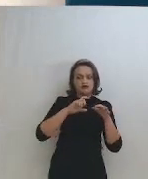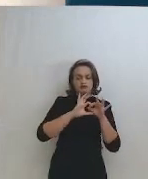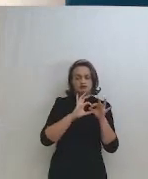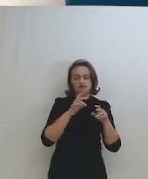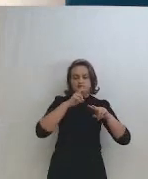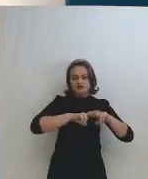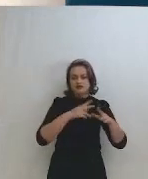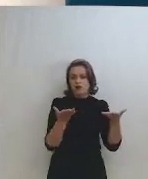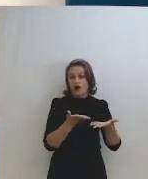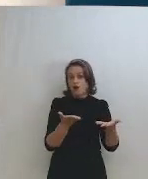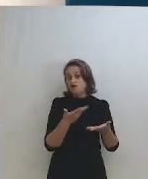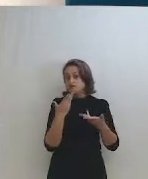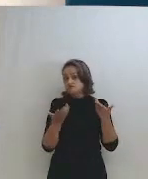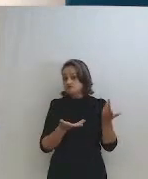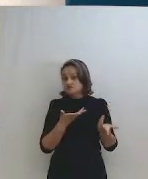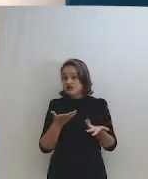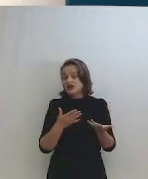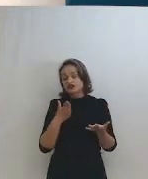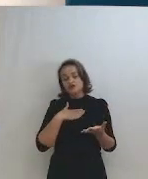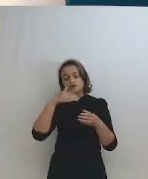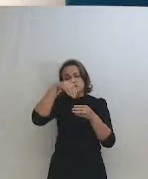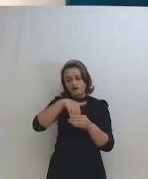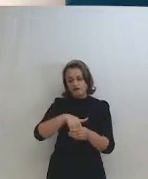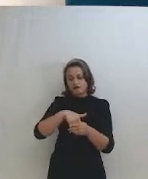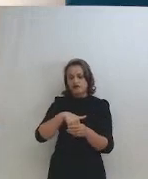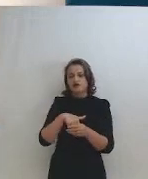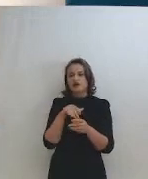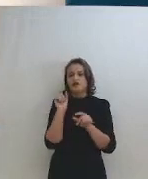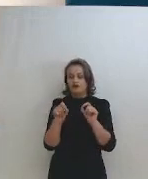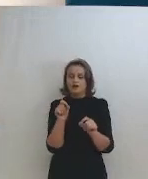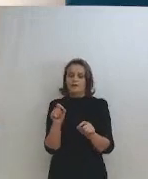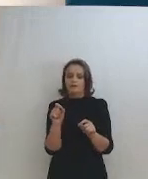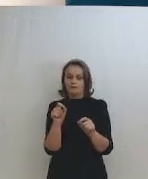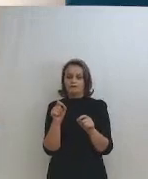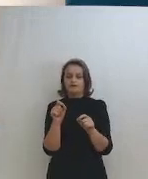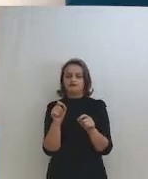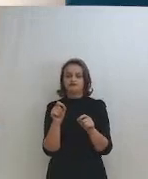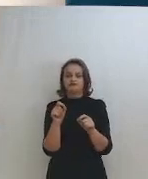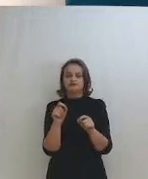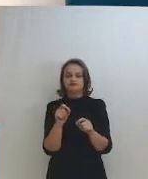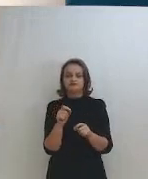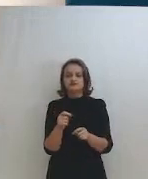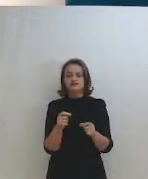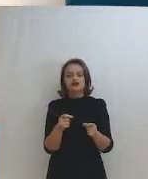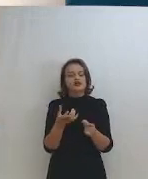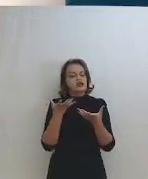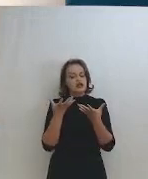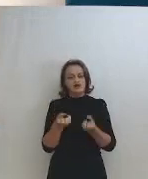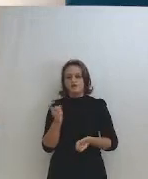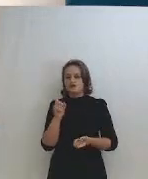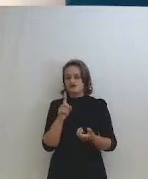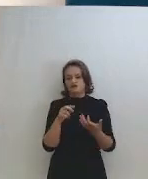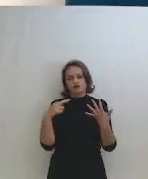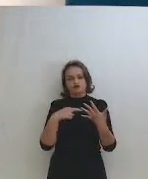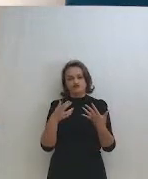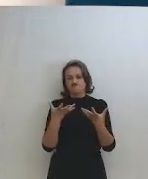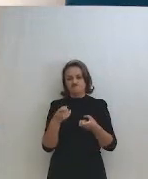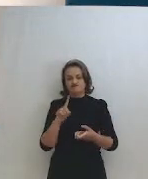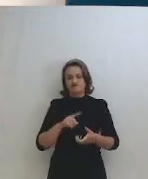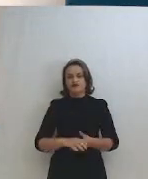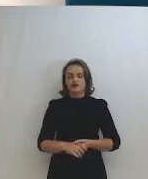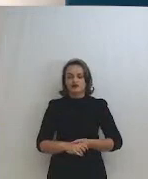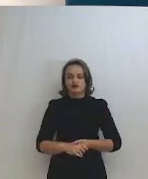Então, eu estou votando no sentido de negar provimento ao recurso. Posso,